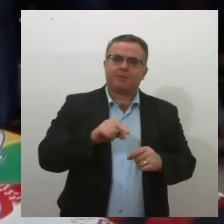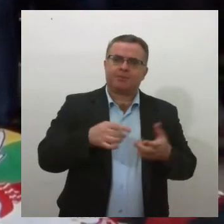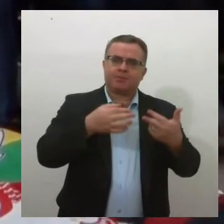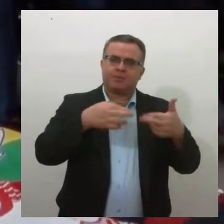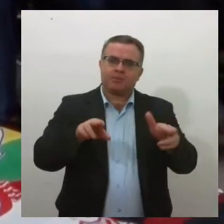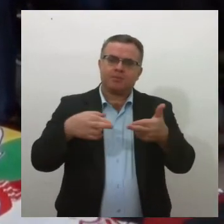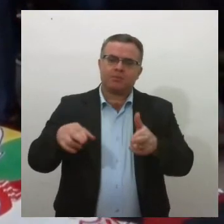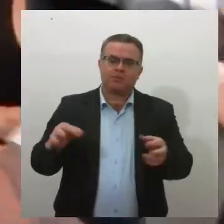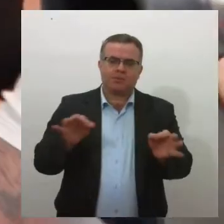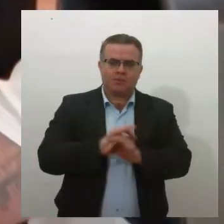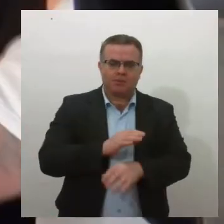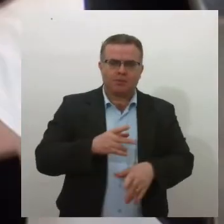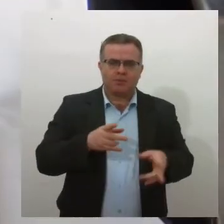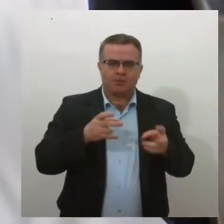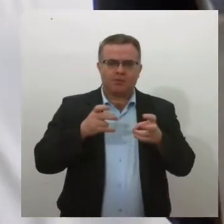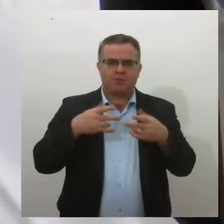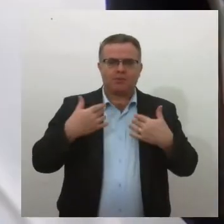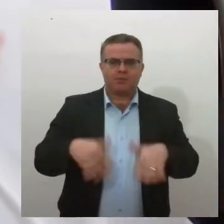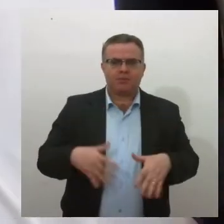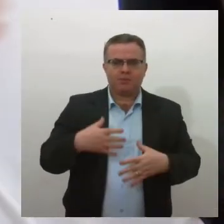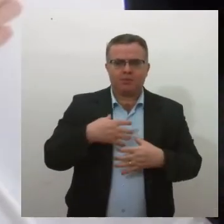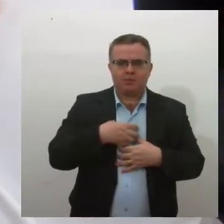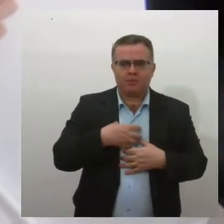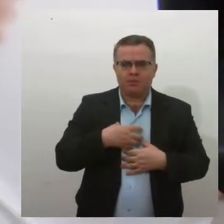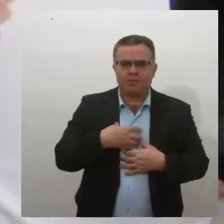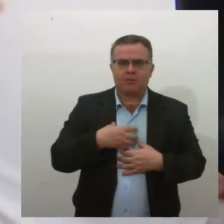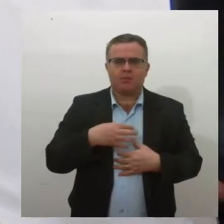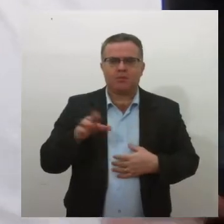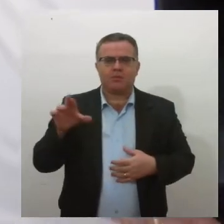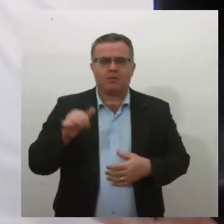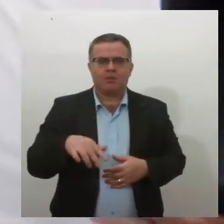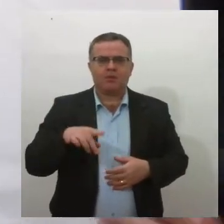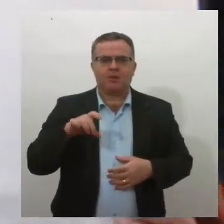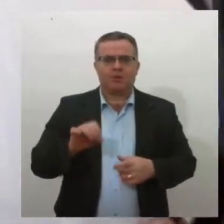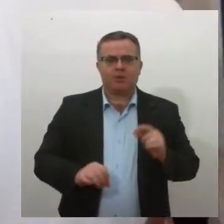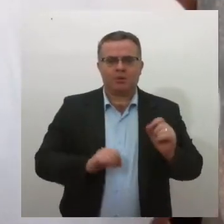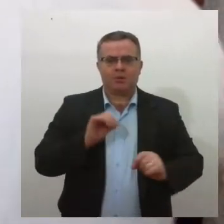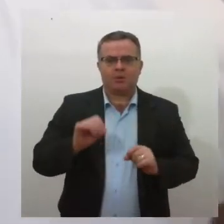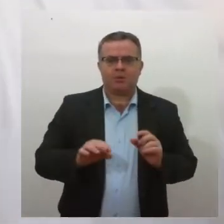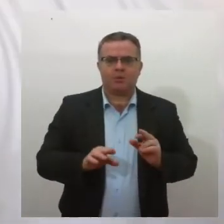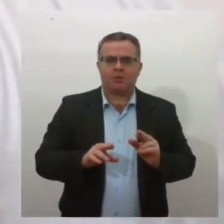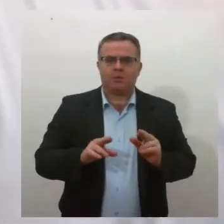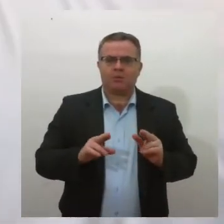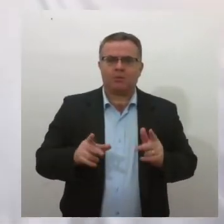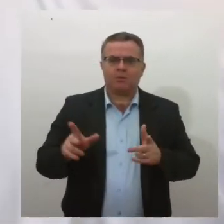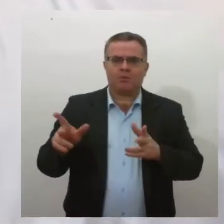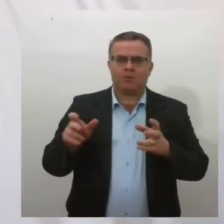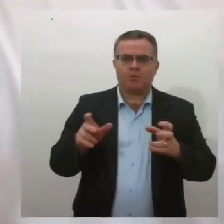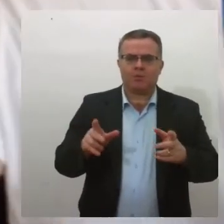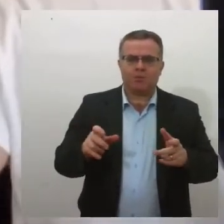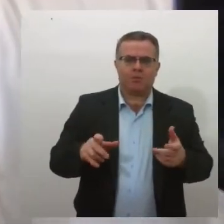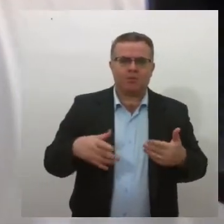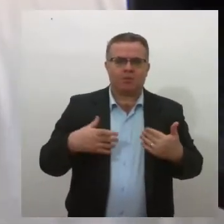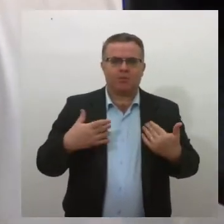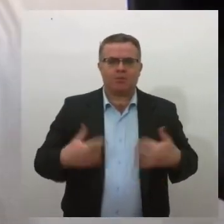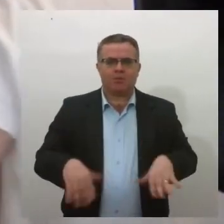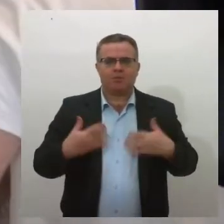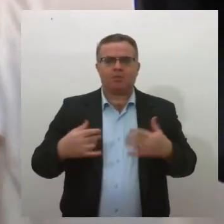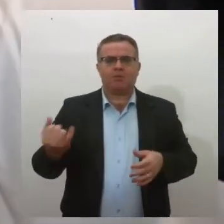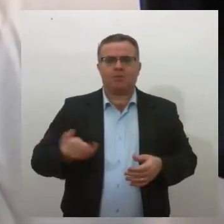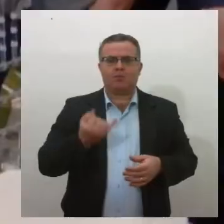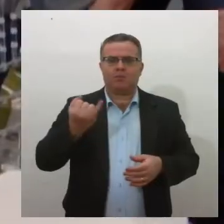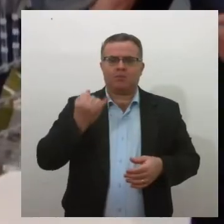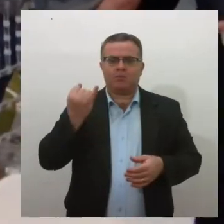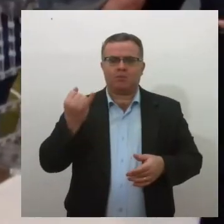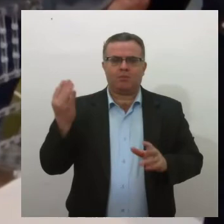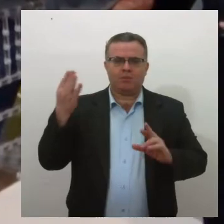variados assuntos tornou Reinaldo Moura diferenciado e dono de um importante